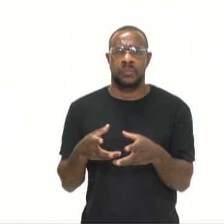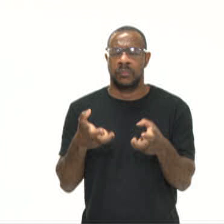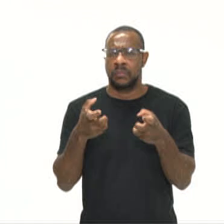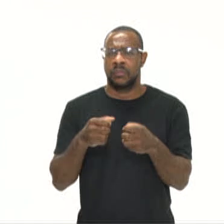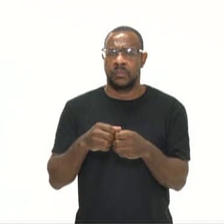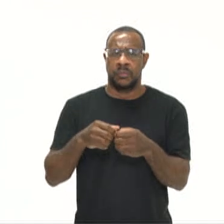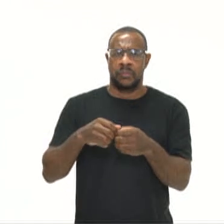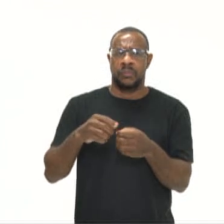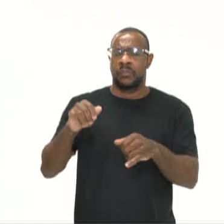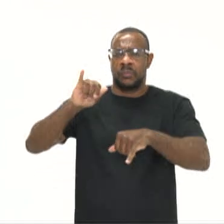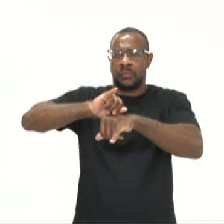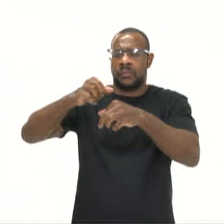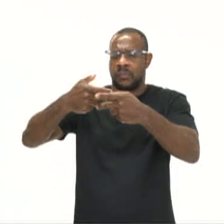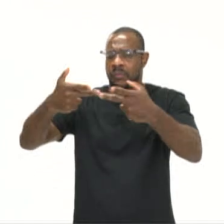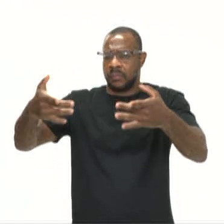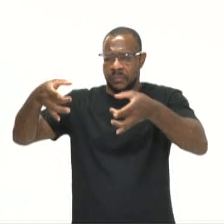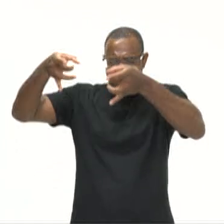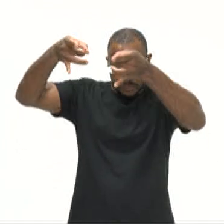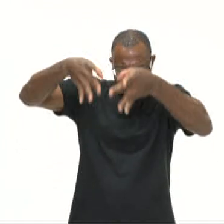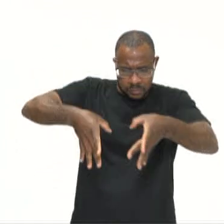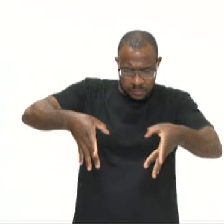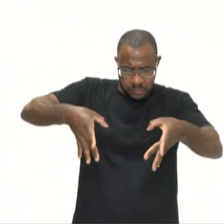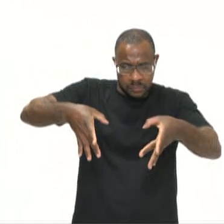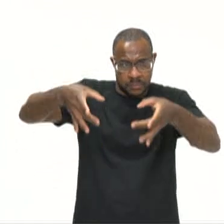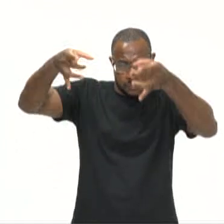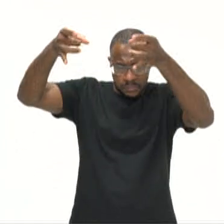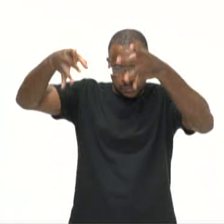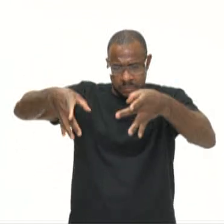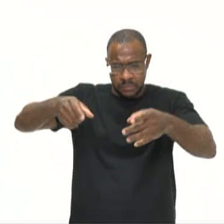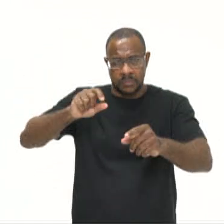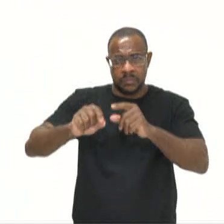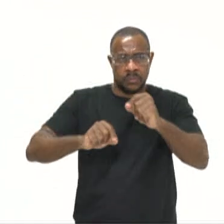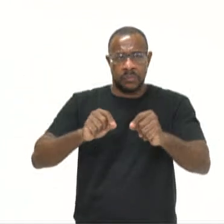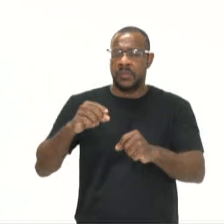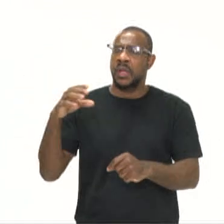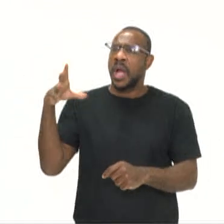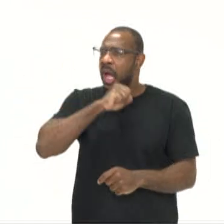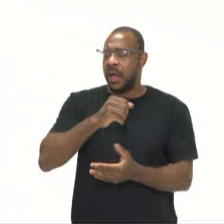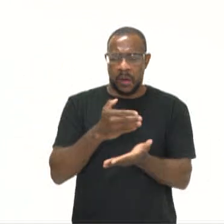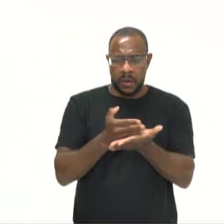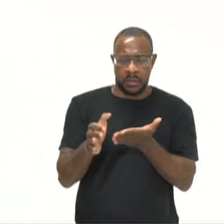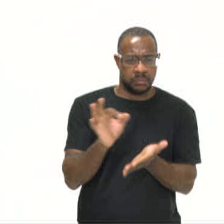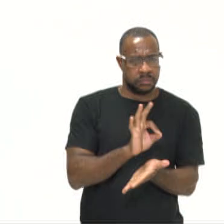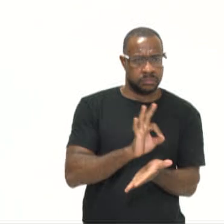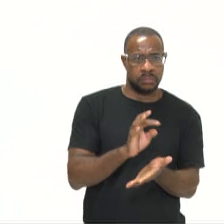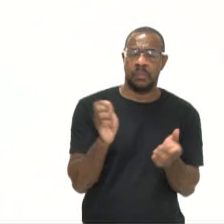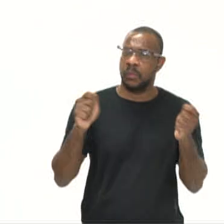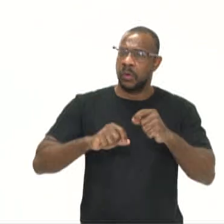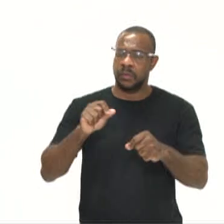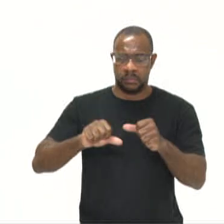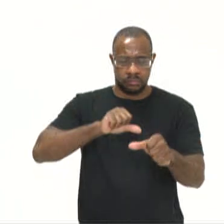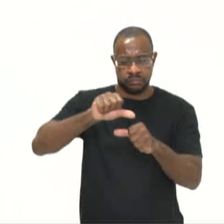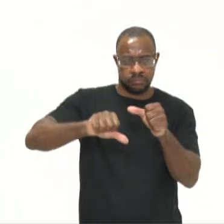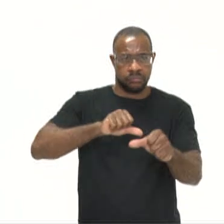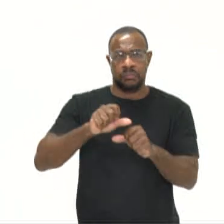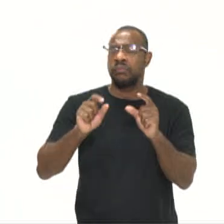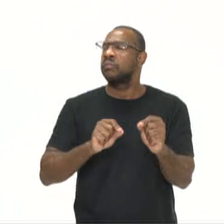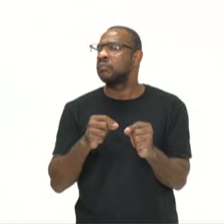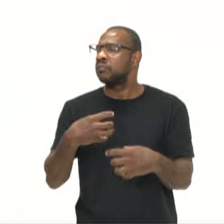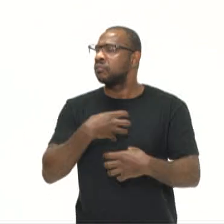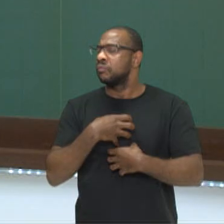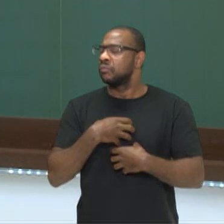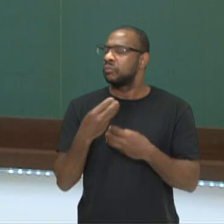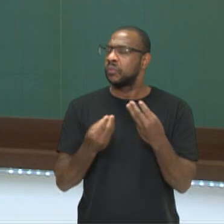queda livre, ou seja, abandonado sem que seja aplicada uma velocidade inicial, pode ser modelado da seguinte